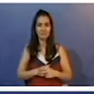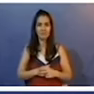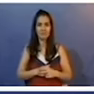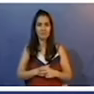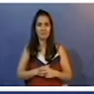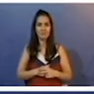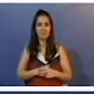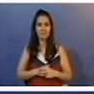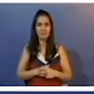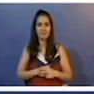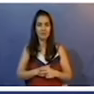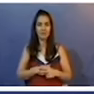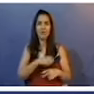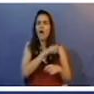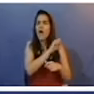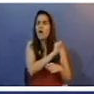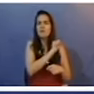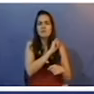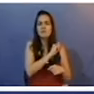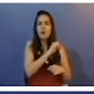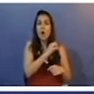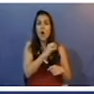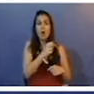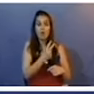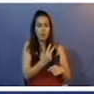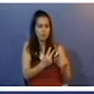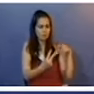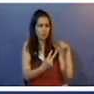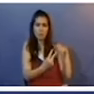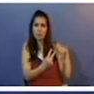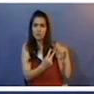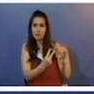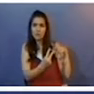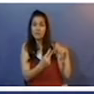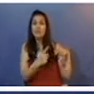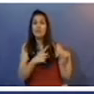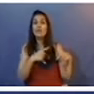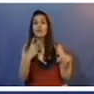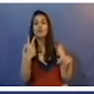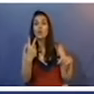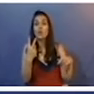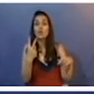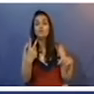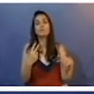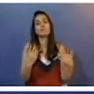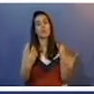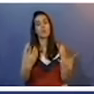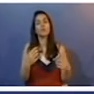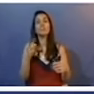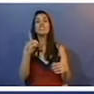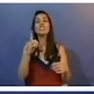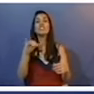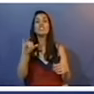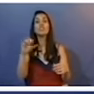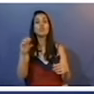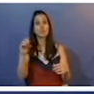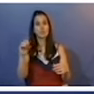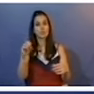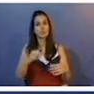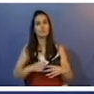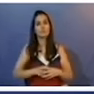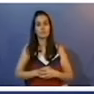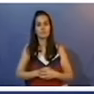dinitrogênio. Nesse exemplo, o SiO2, temos 2 oxigênios, então fica dióxido